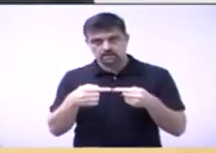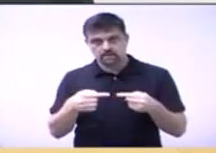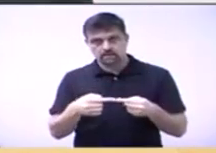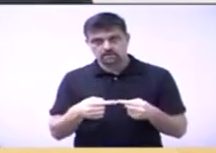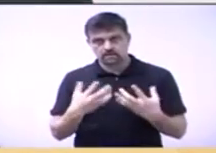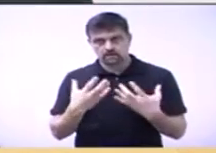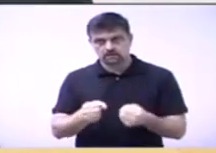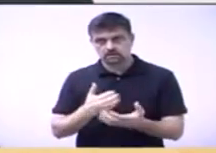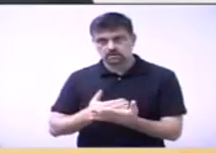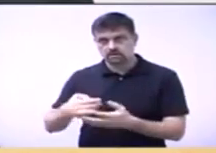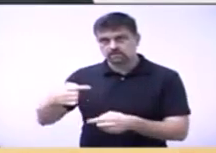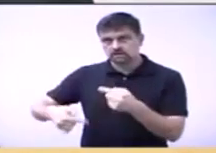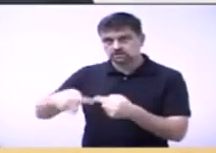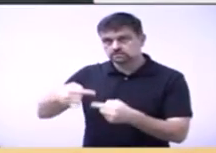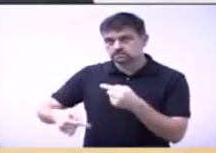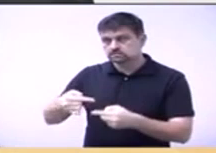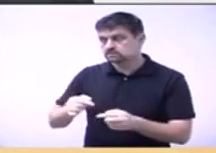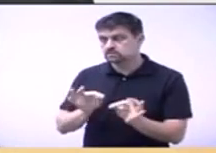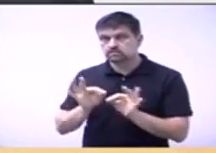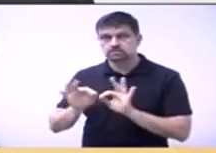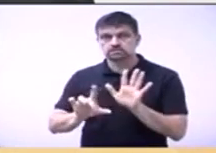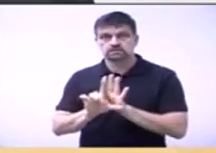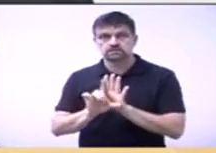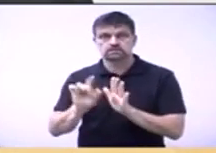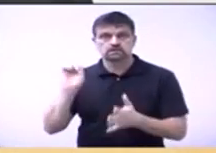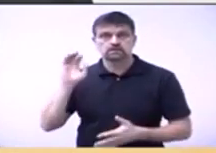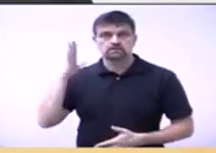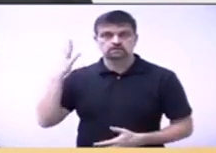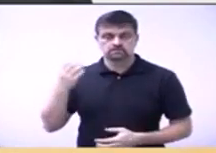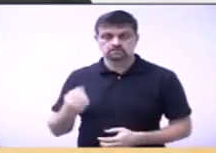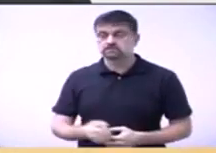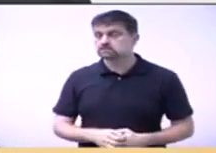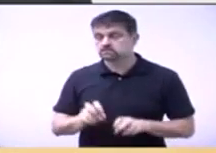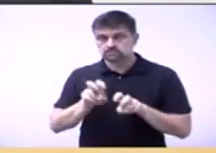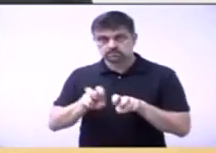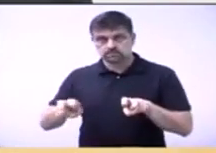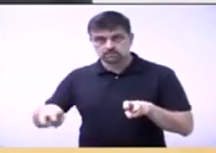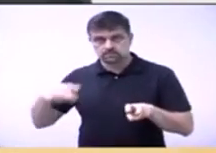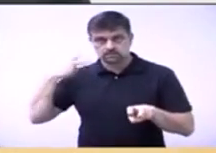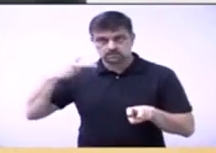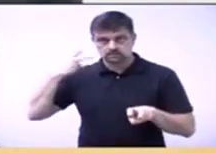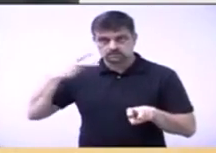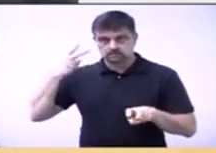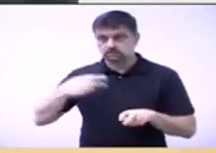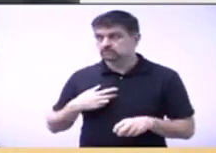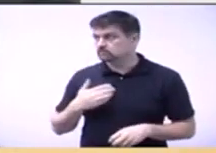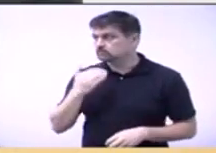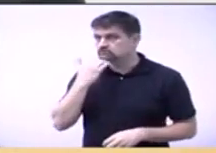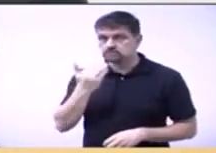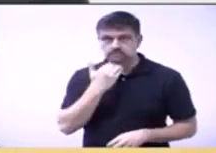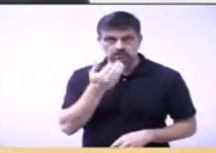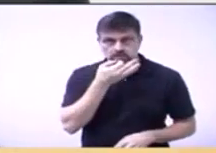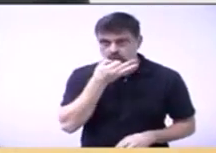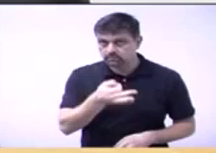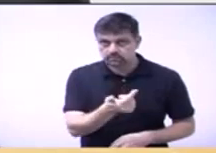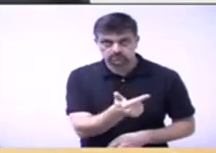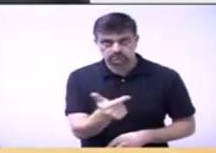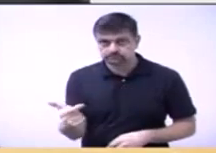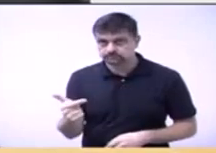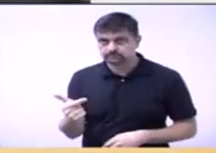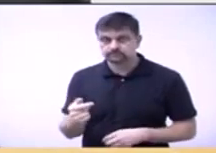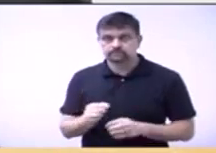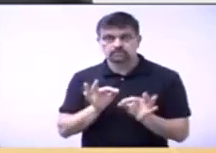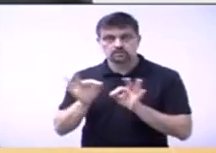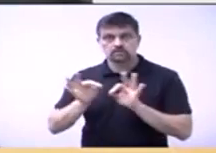Em discussão, projeto de resolução número 03/16 da mesa da Câmara. Ninguém querendo fazer uso da palavra, o projeto